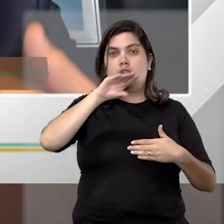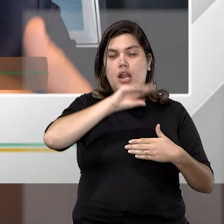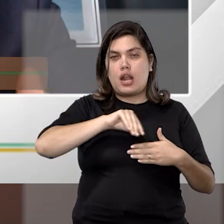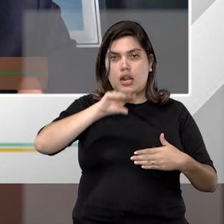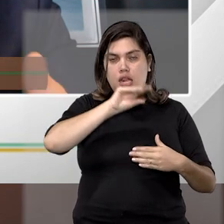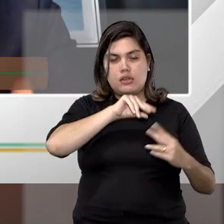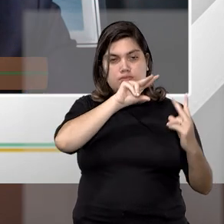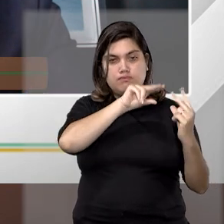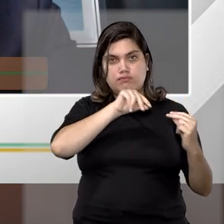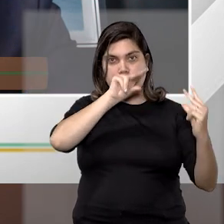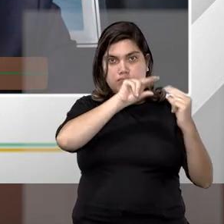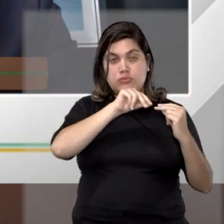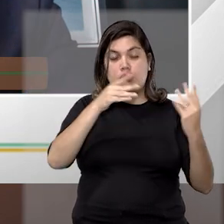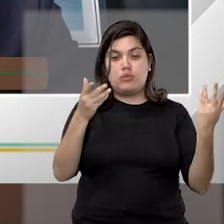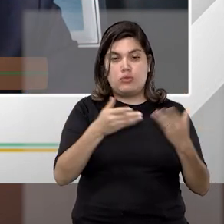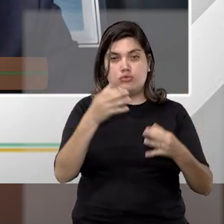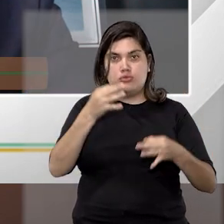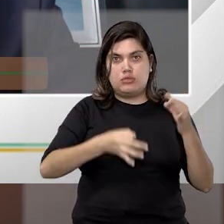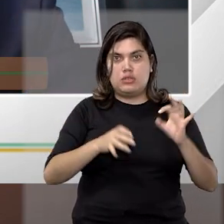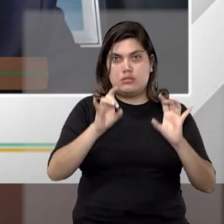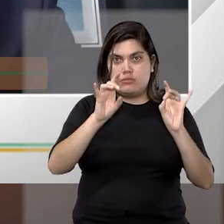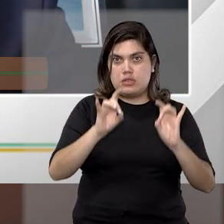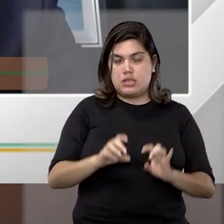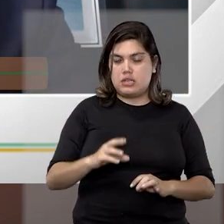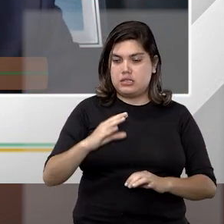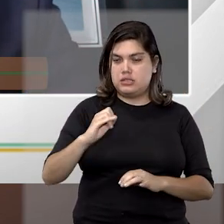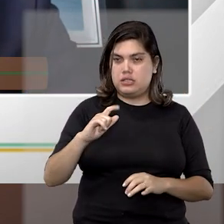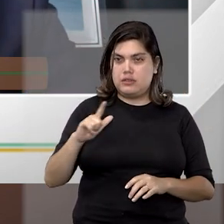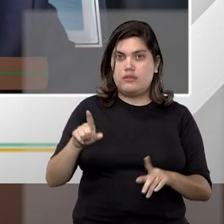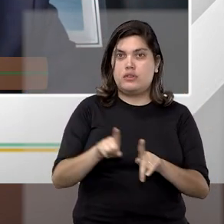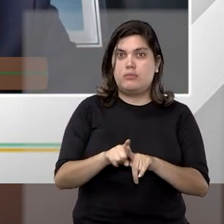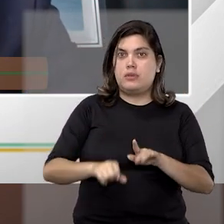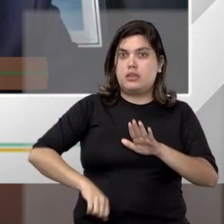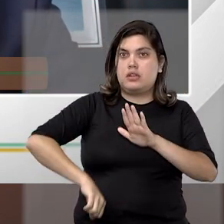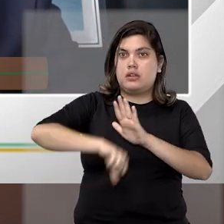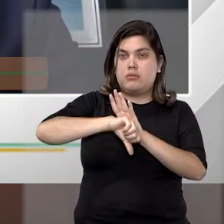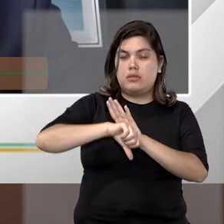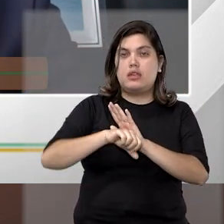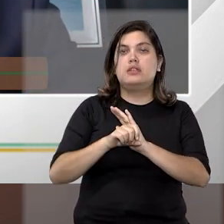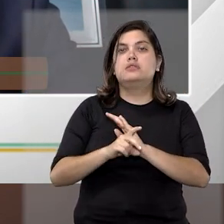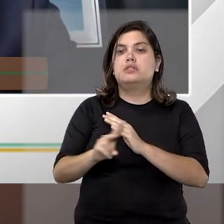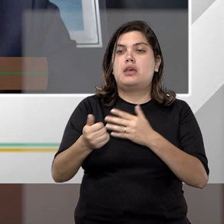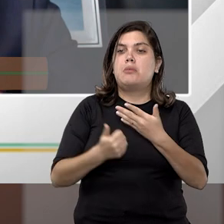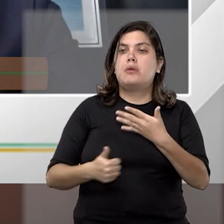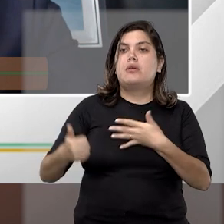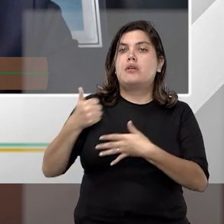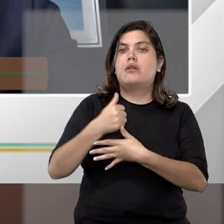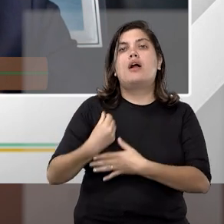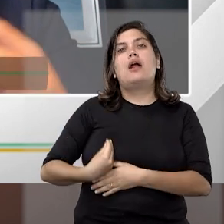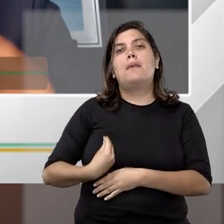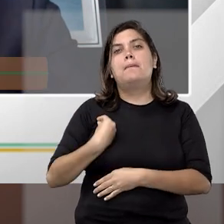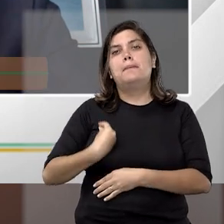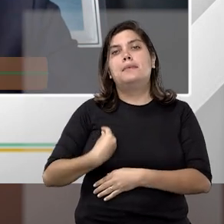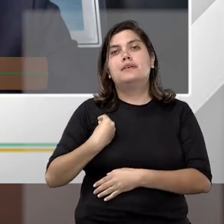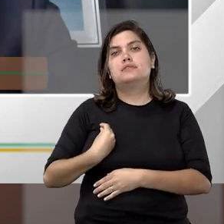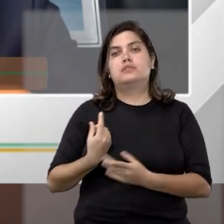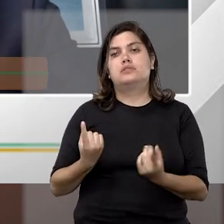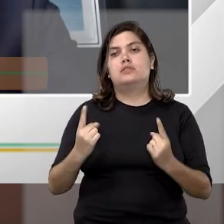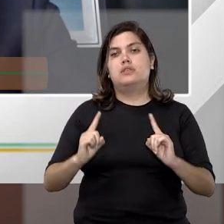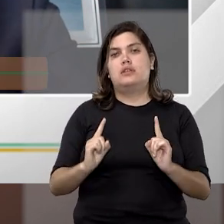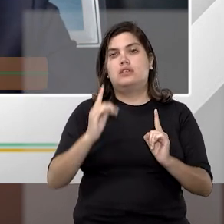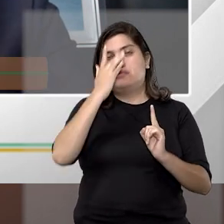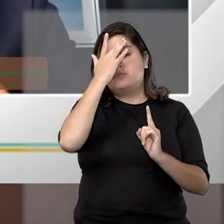oralidade e por isso que hoje nos juizados especiais cíveis e criminais sempre se privilegia a